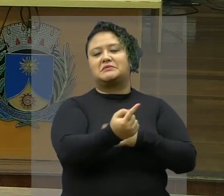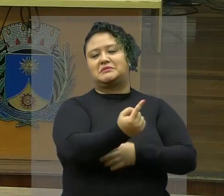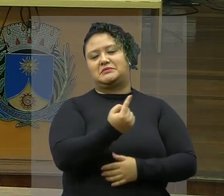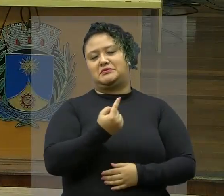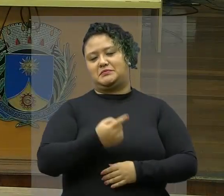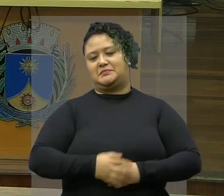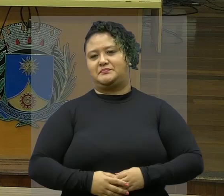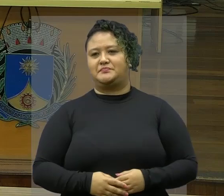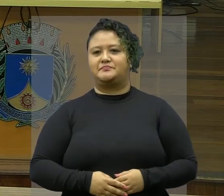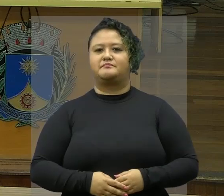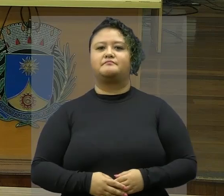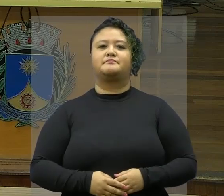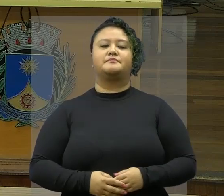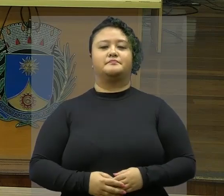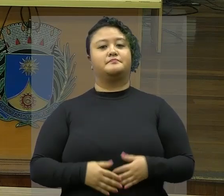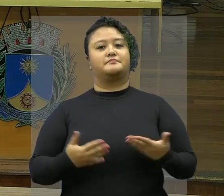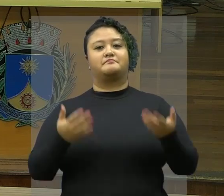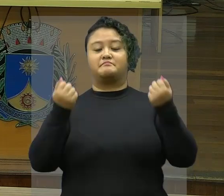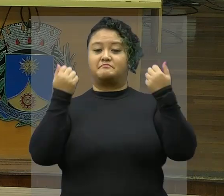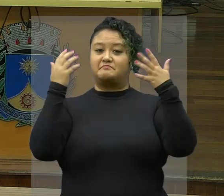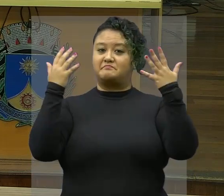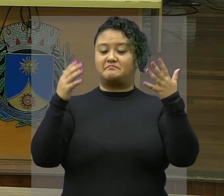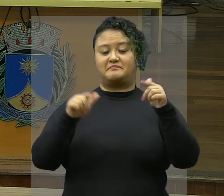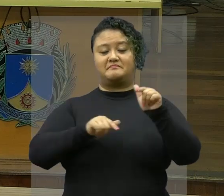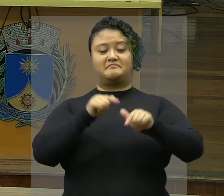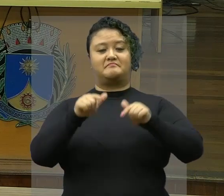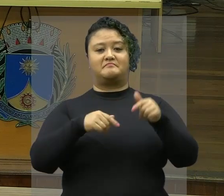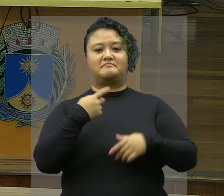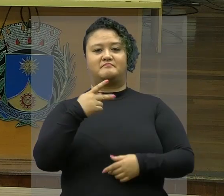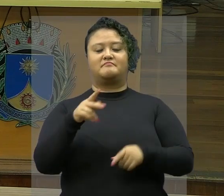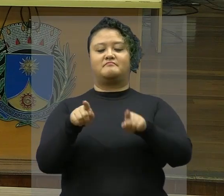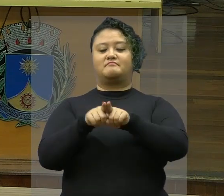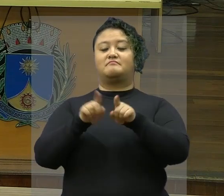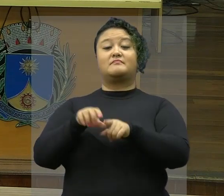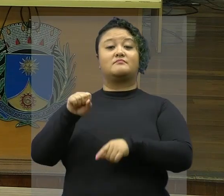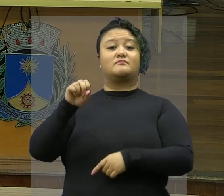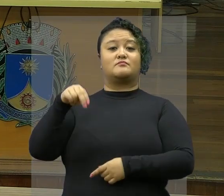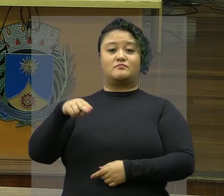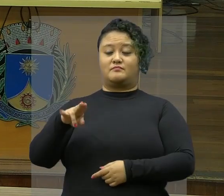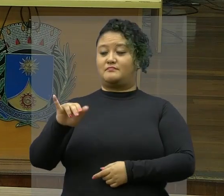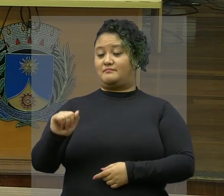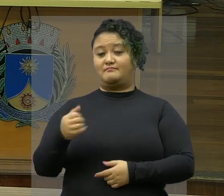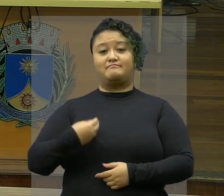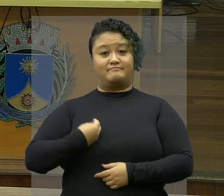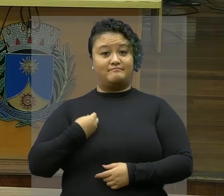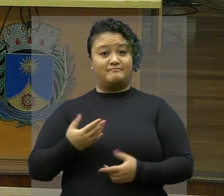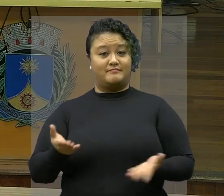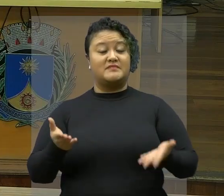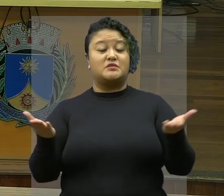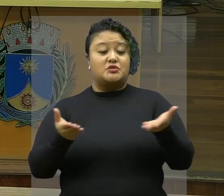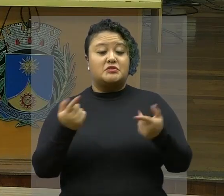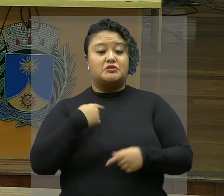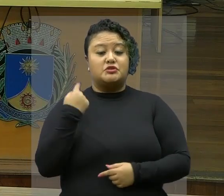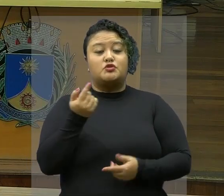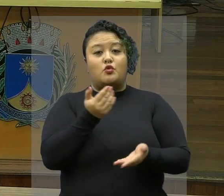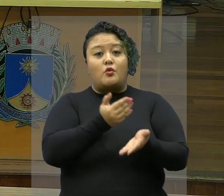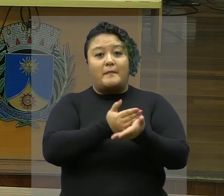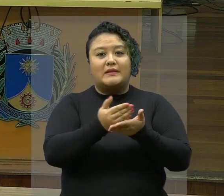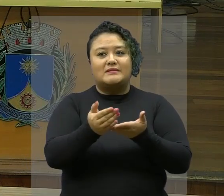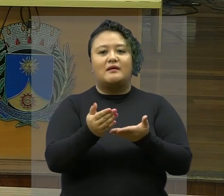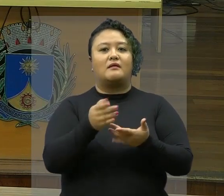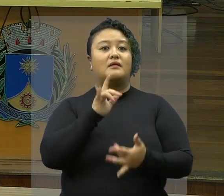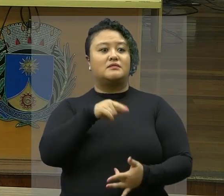Parabéns pelo trabalho, né, para você, para a Sônia que está aqui. E também a gente começar a fazer essa ponte. Eu acho que a gente tem esse